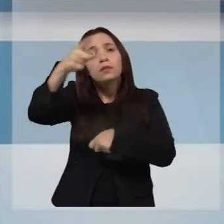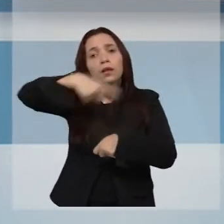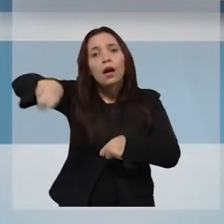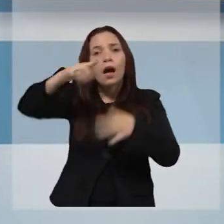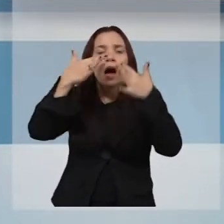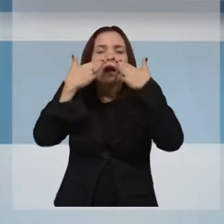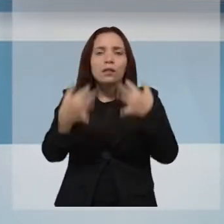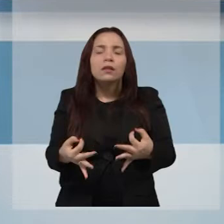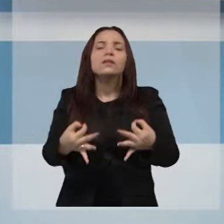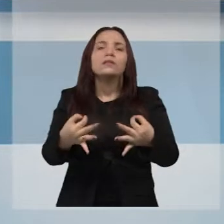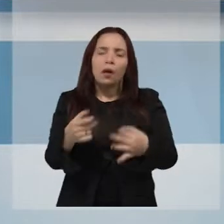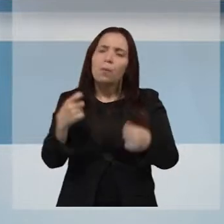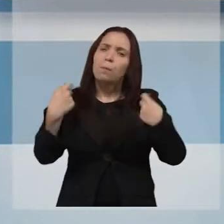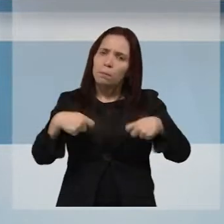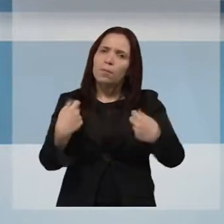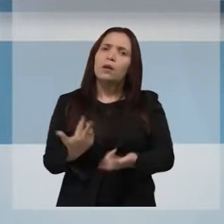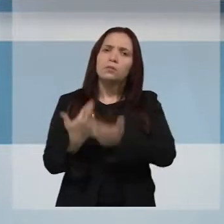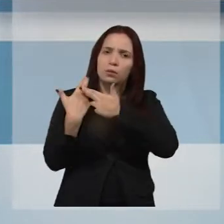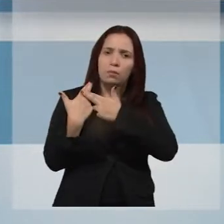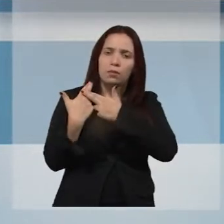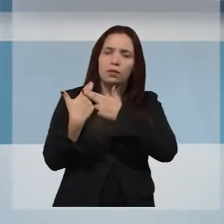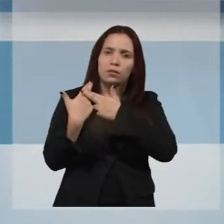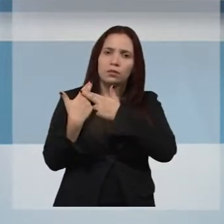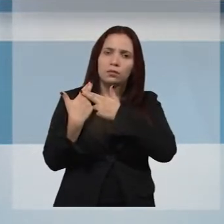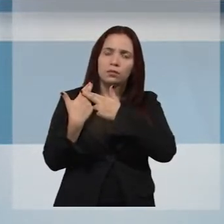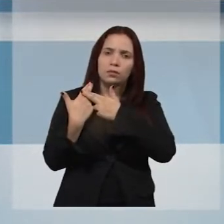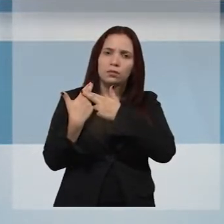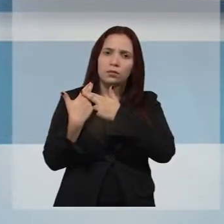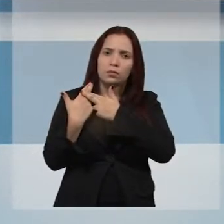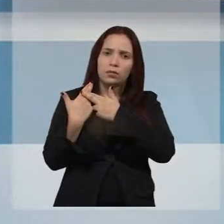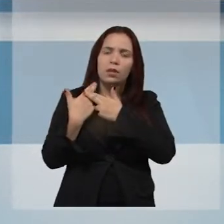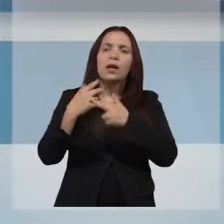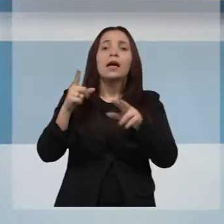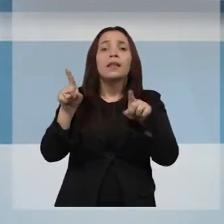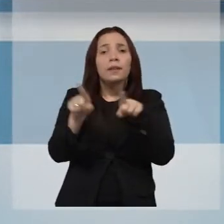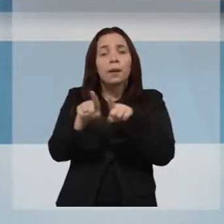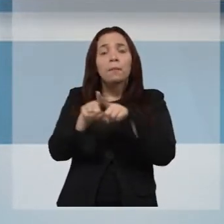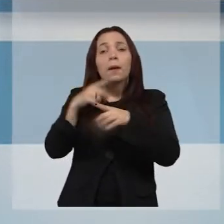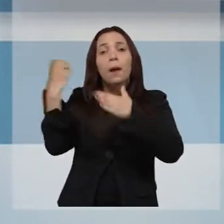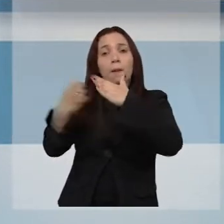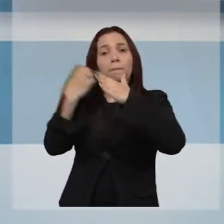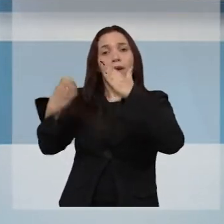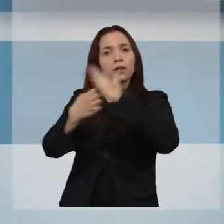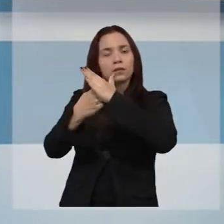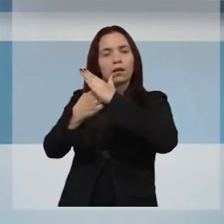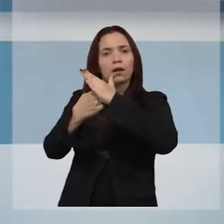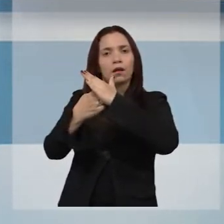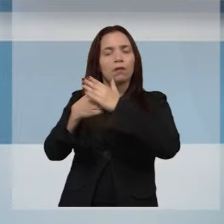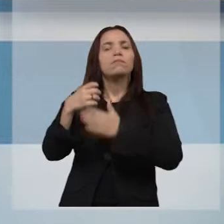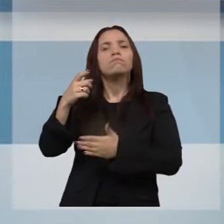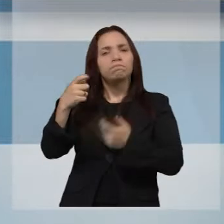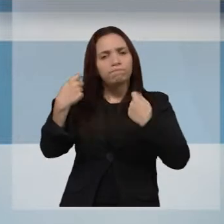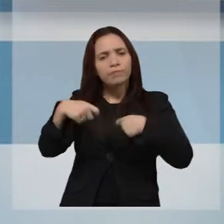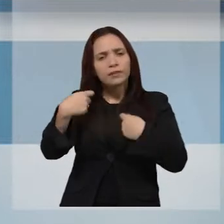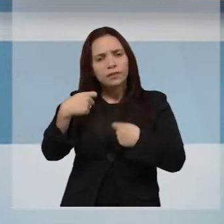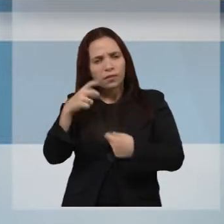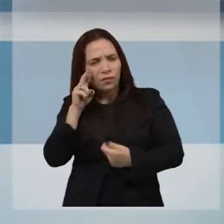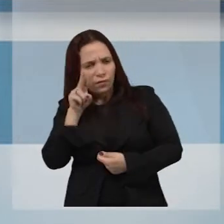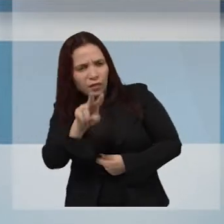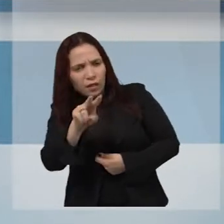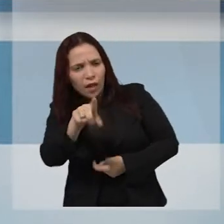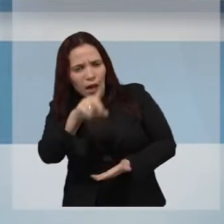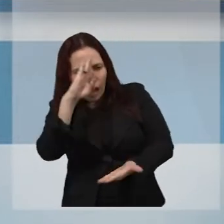que é responsabilidade, sim, sobretudo do setor empresarial, acreditar